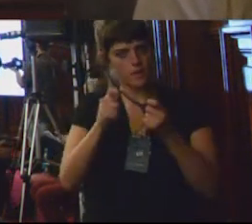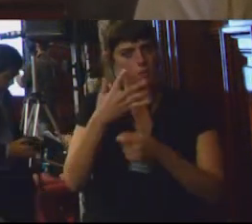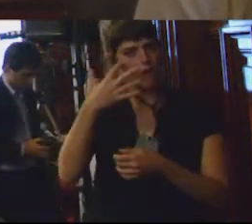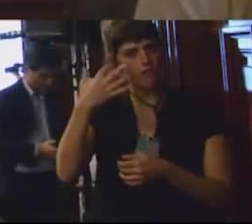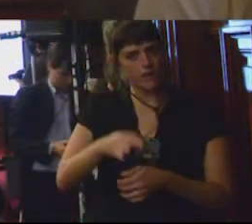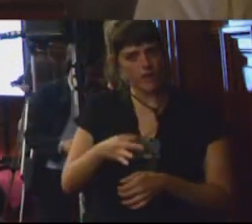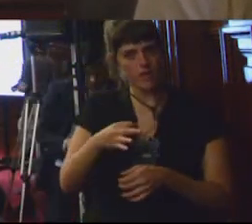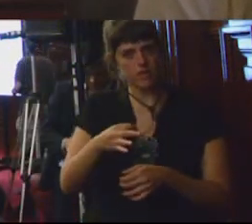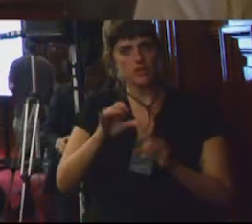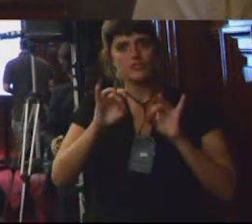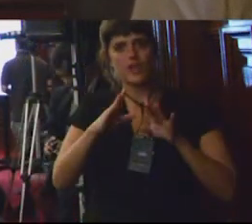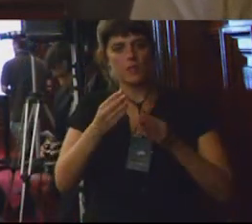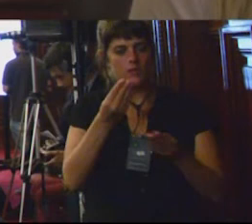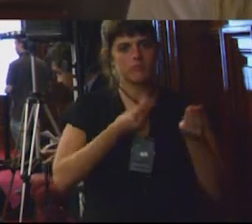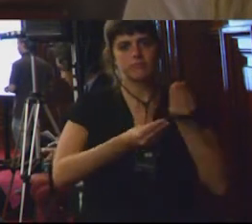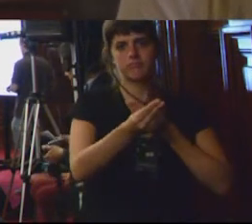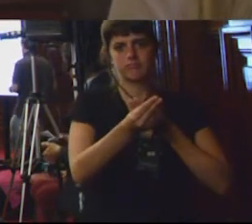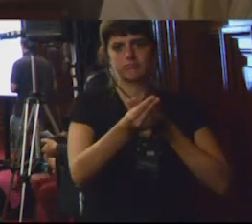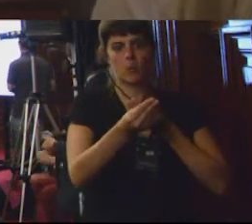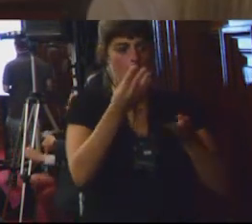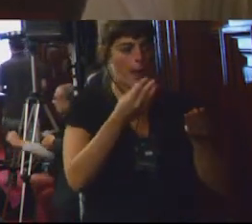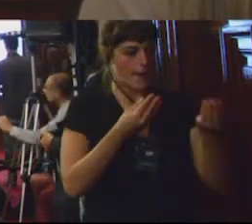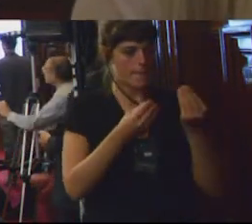empregos protegidos por empregos precários.